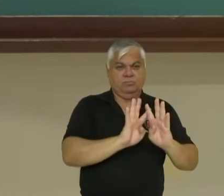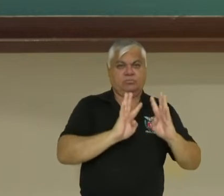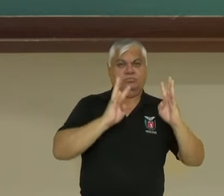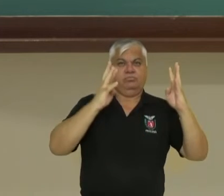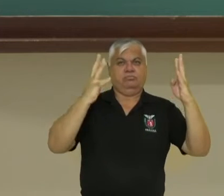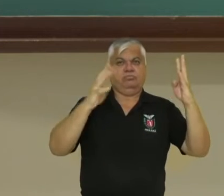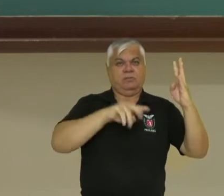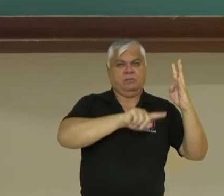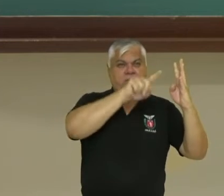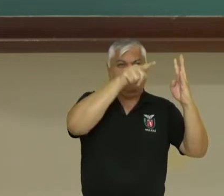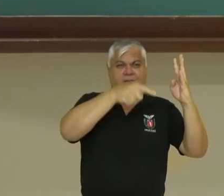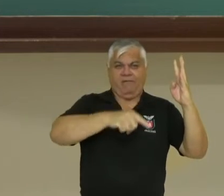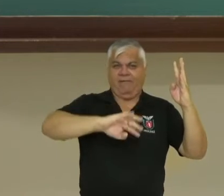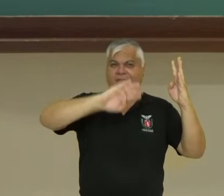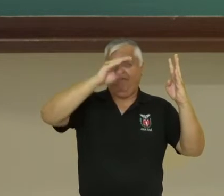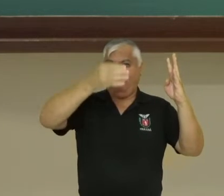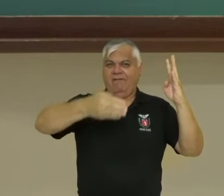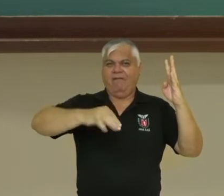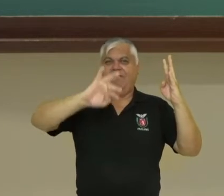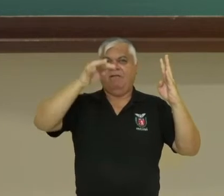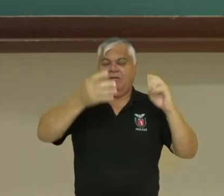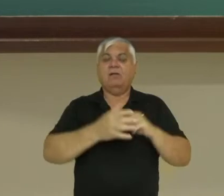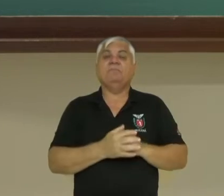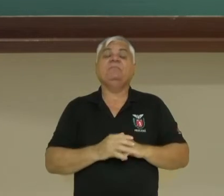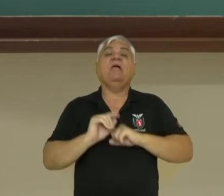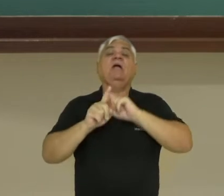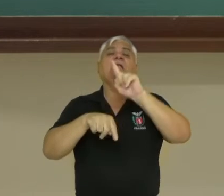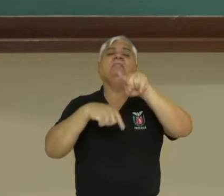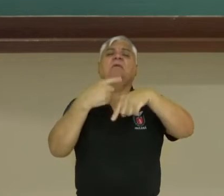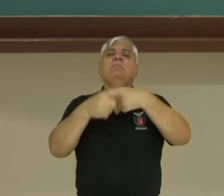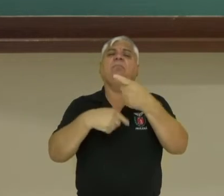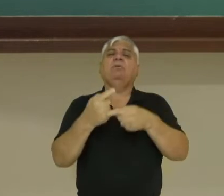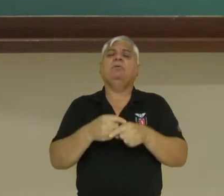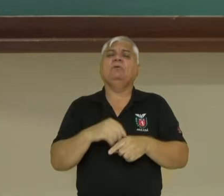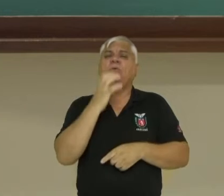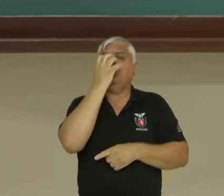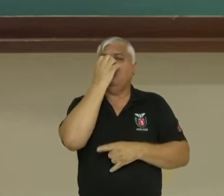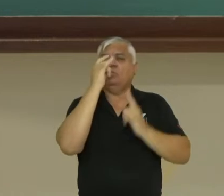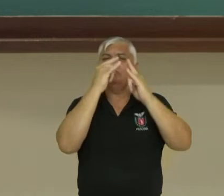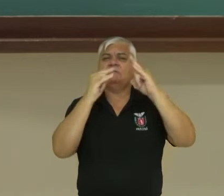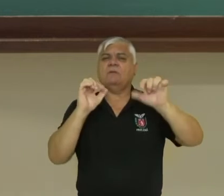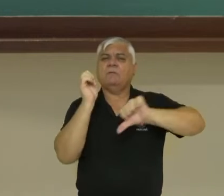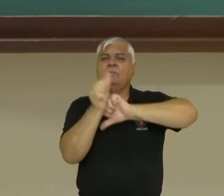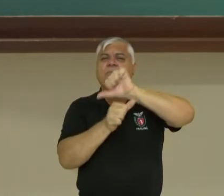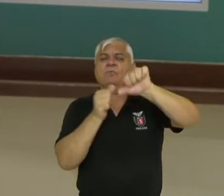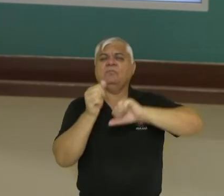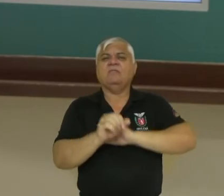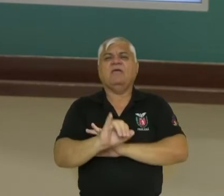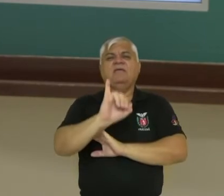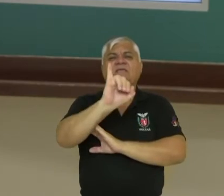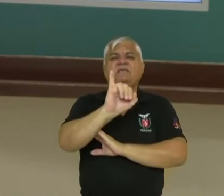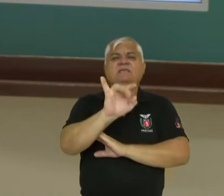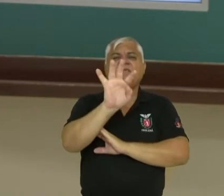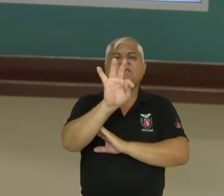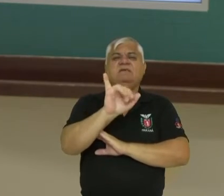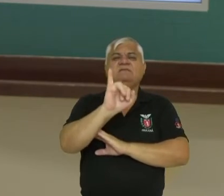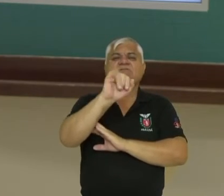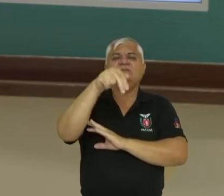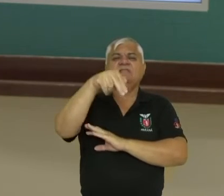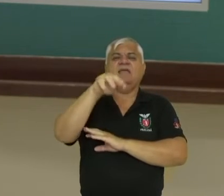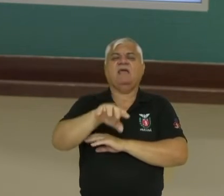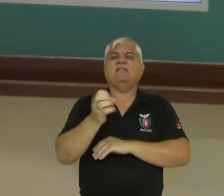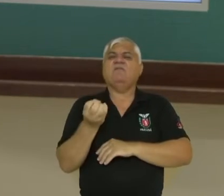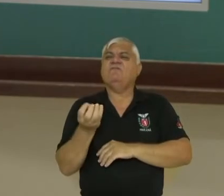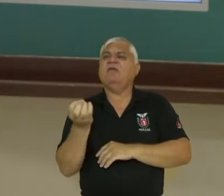ele começa nesse espaço e depois ele passa a ser itinerante. O que é isso, professora? Itinerante quer dizer que passa a viajar